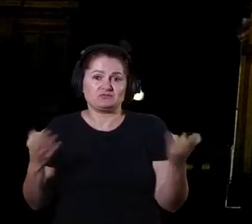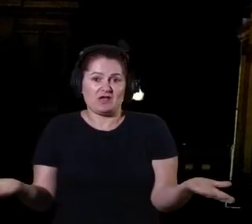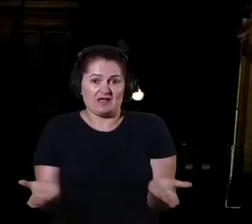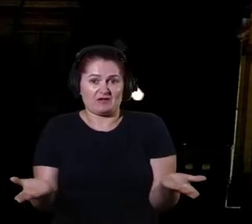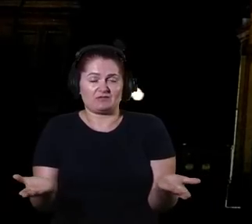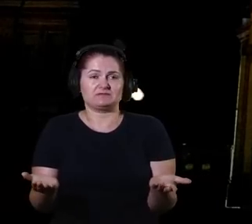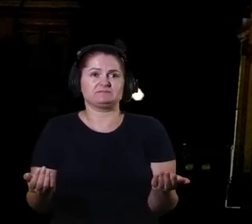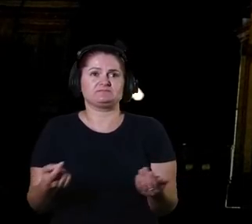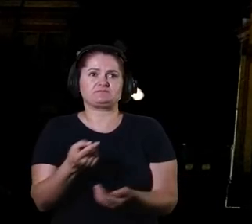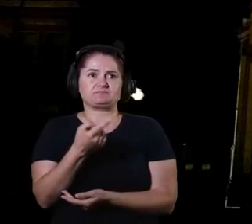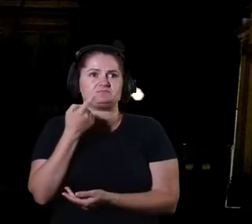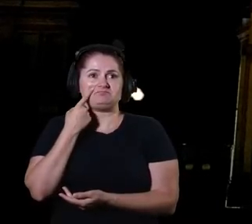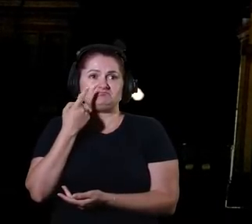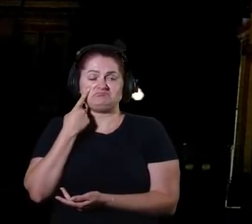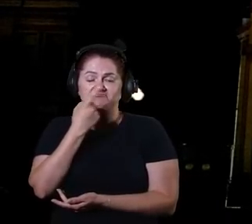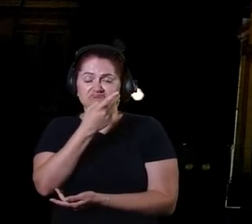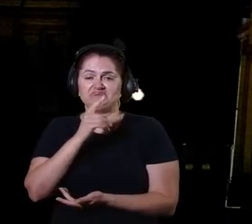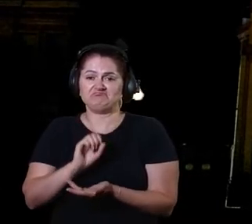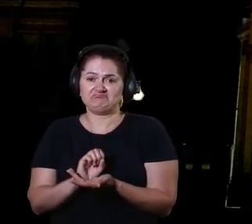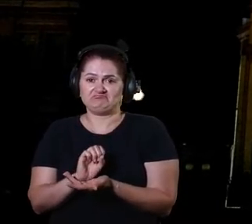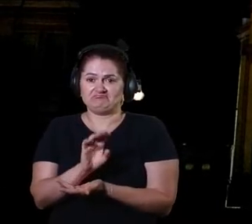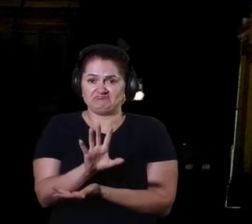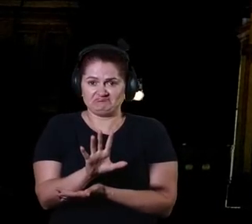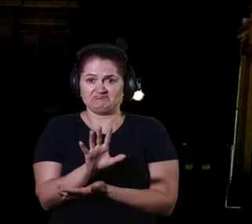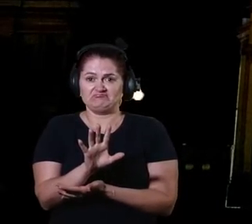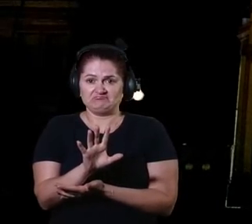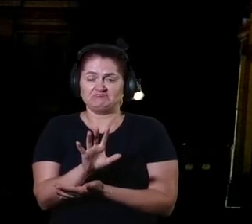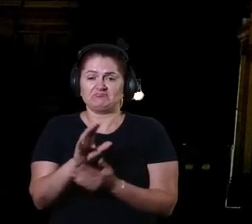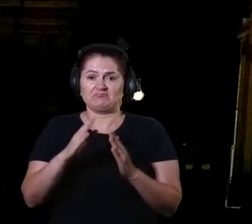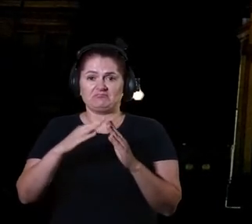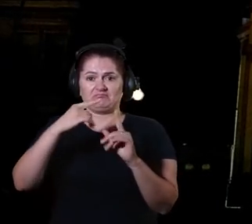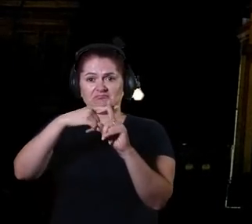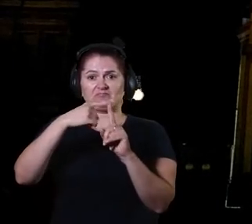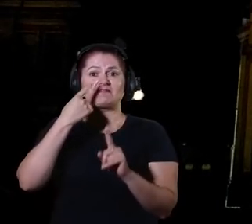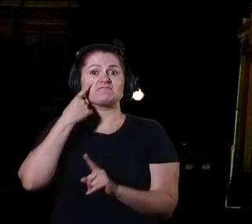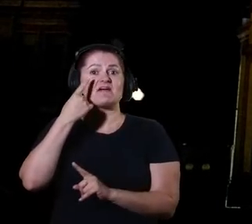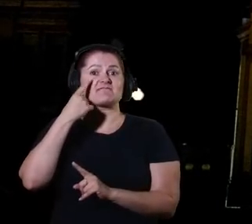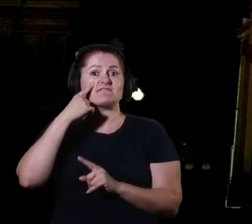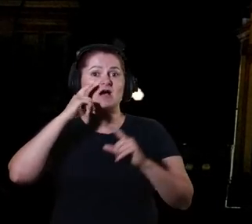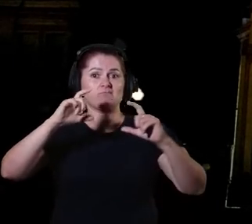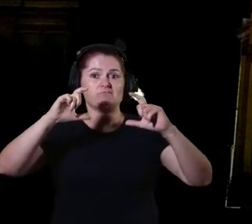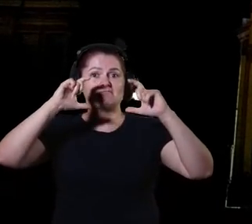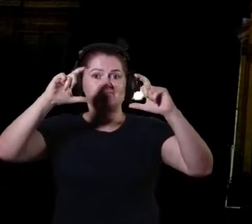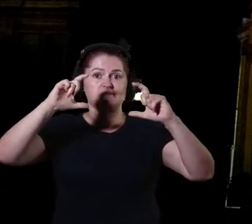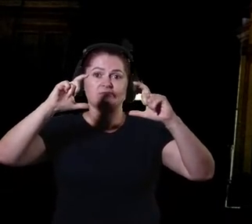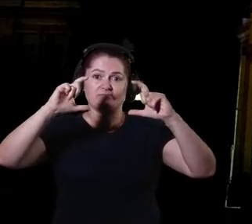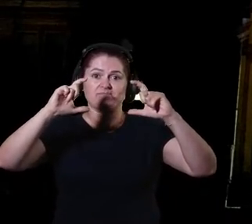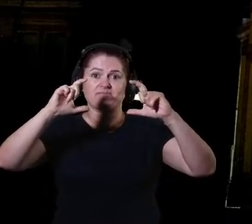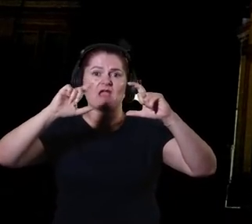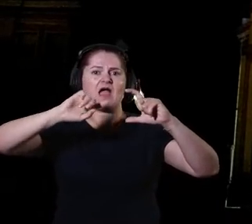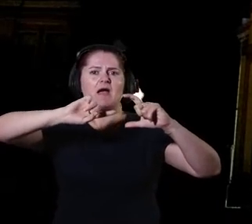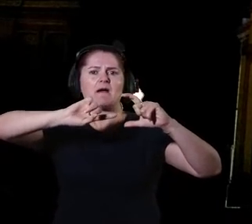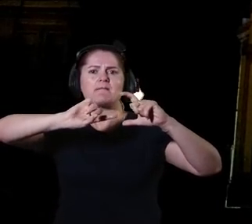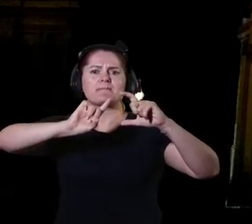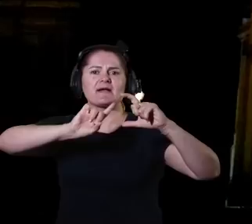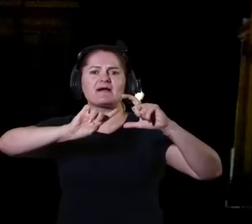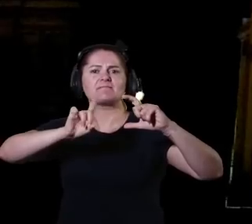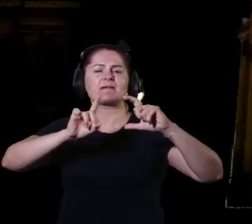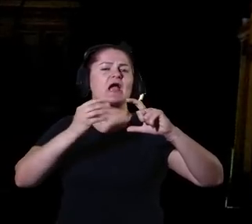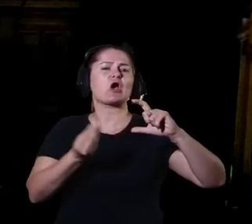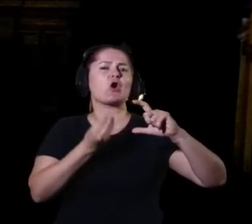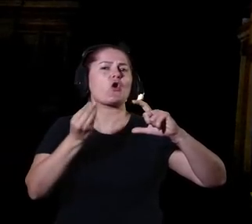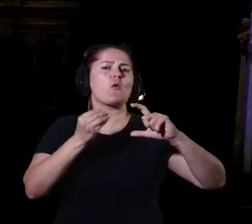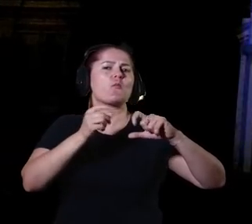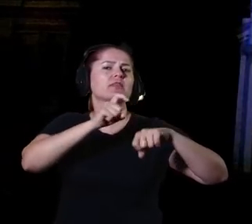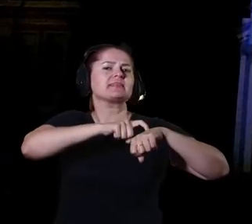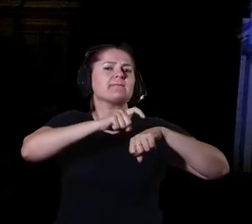a Catedral Diocesana abrigará um relógio que vai contar um tempo. O tempo, ele passa